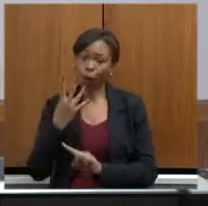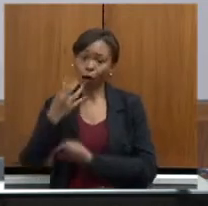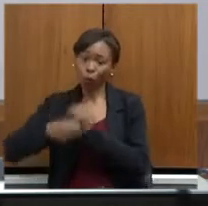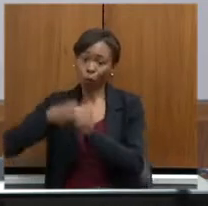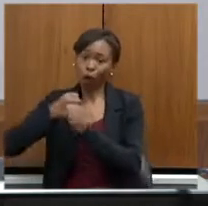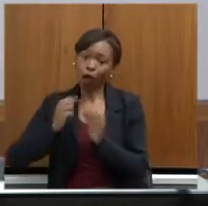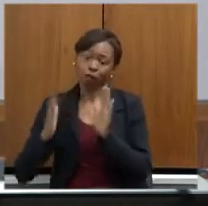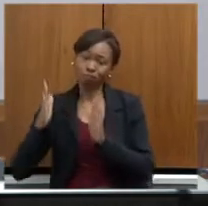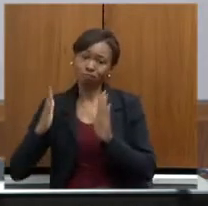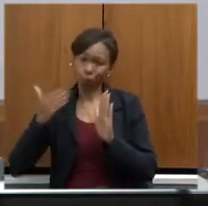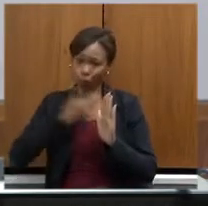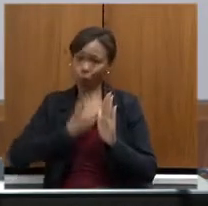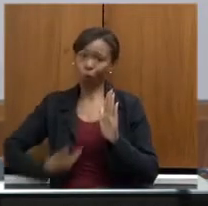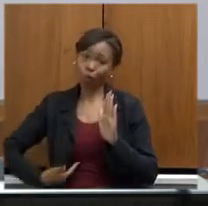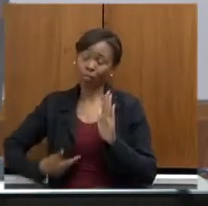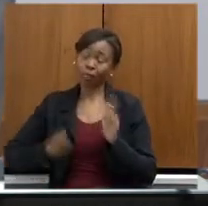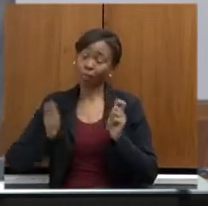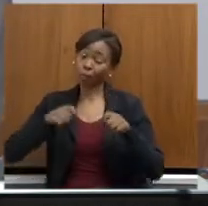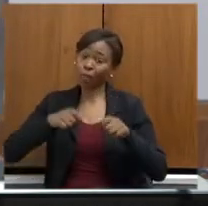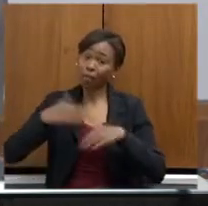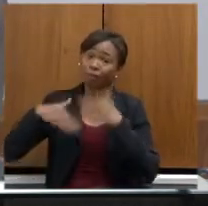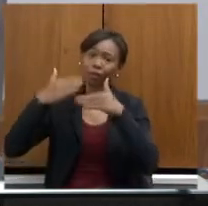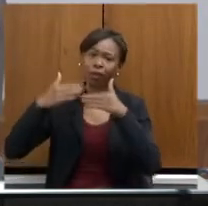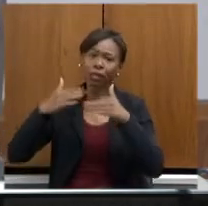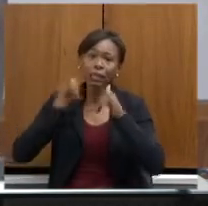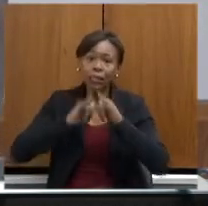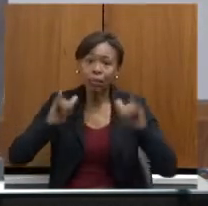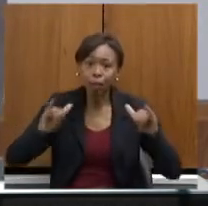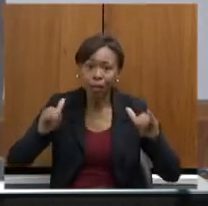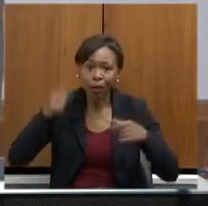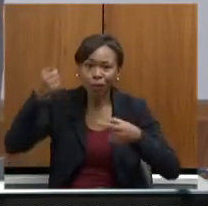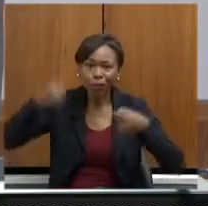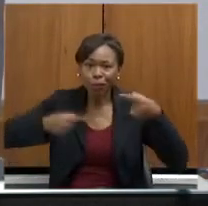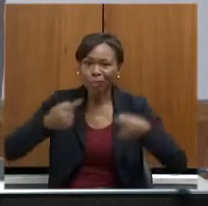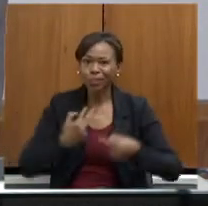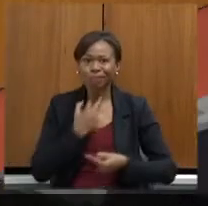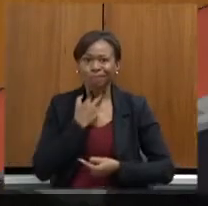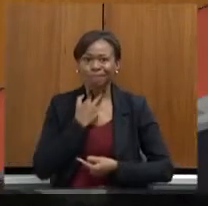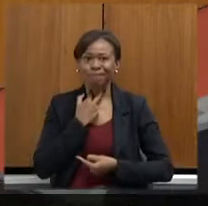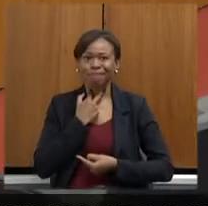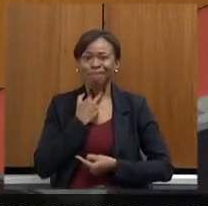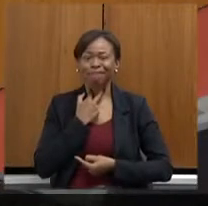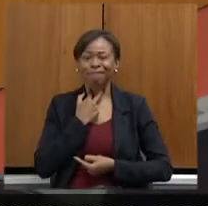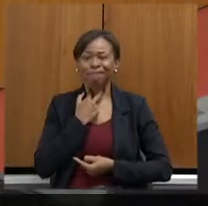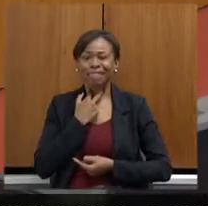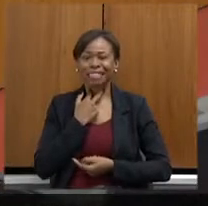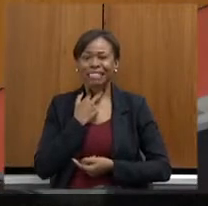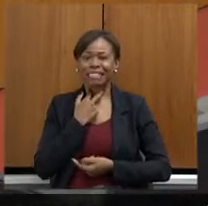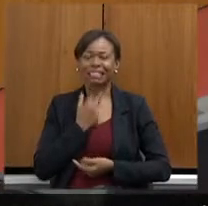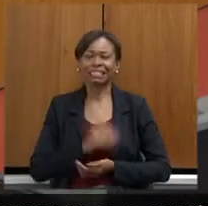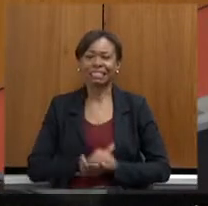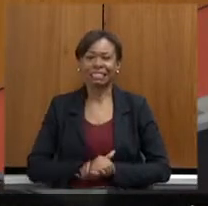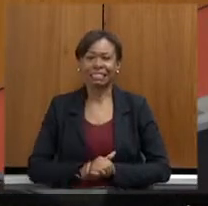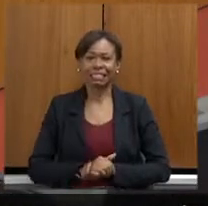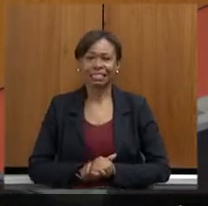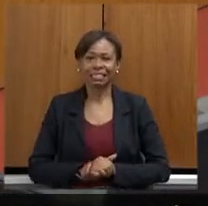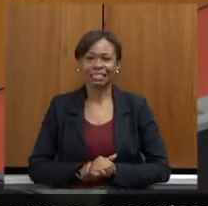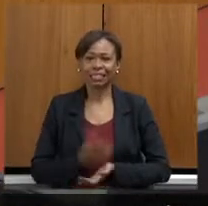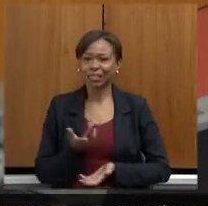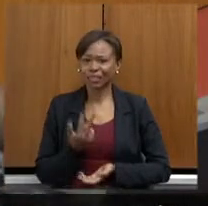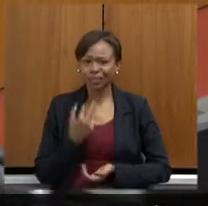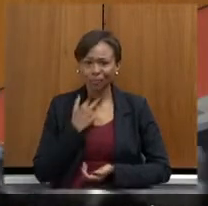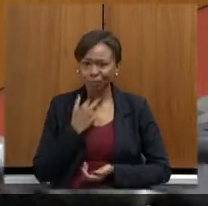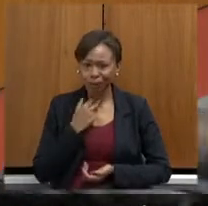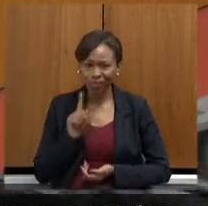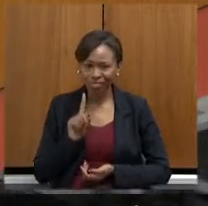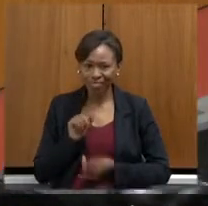levar em casa nesse na posso fazer campanha política e não né Presidente e Presidente grilo eu não posso fazer